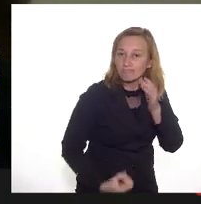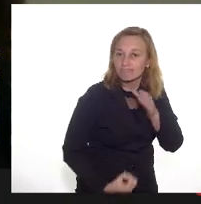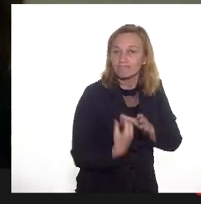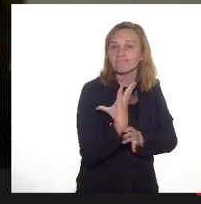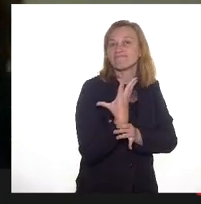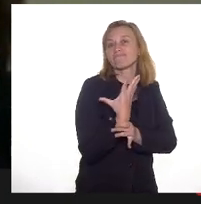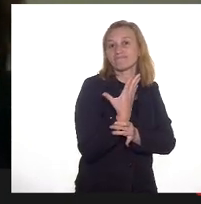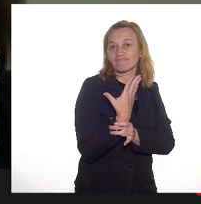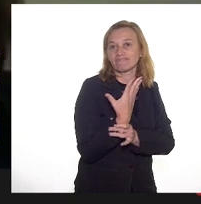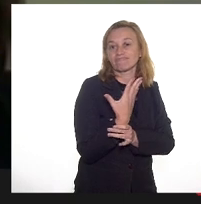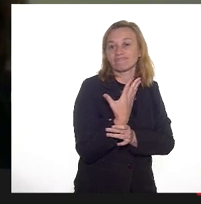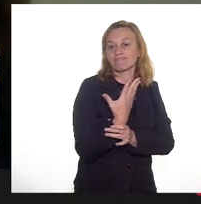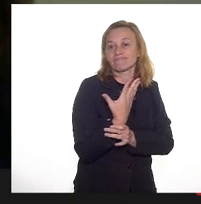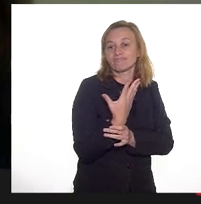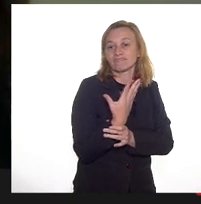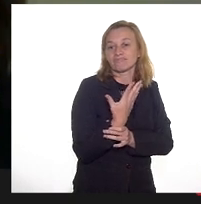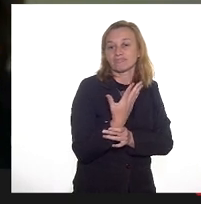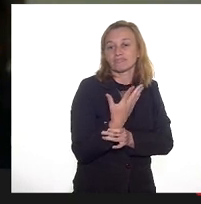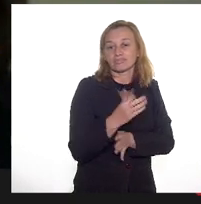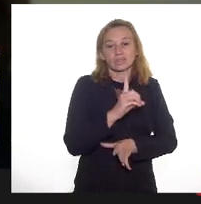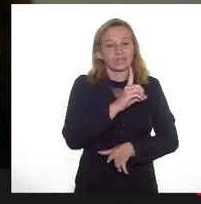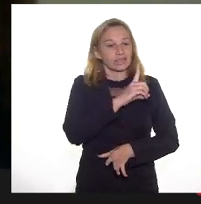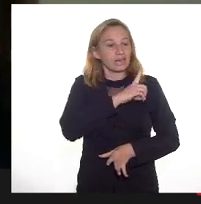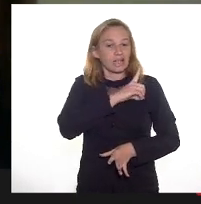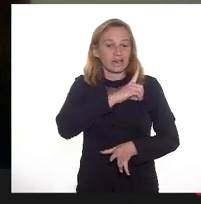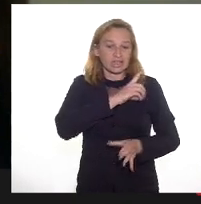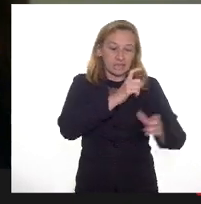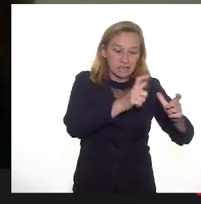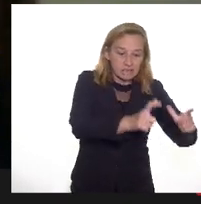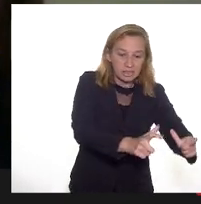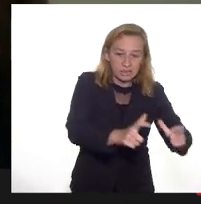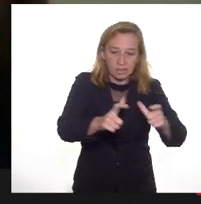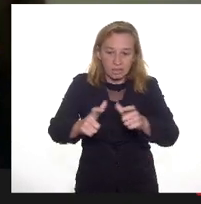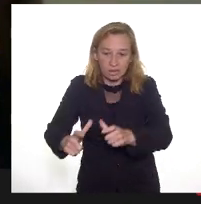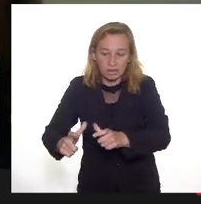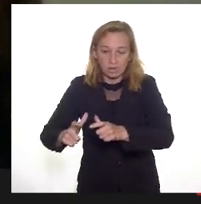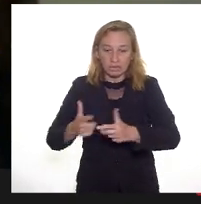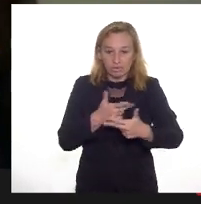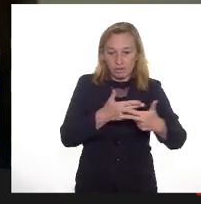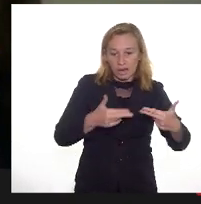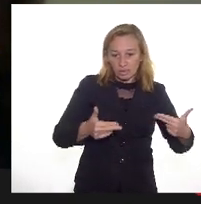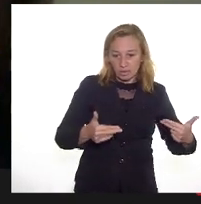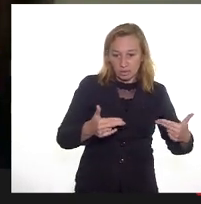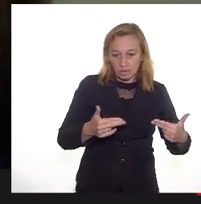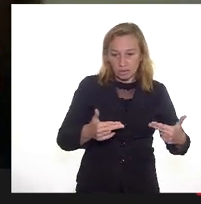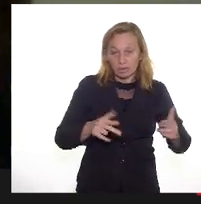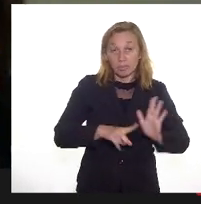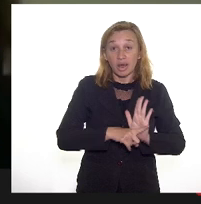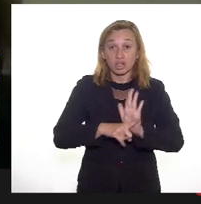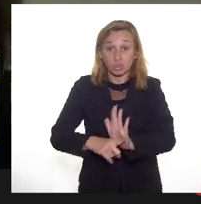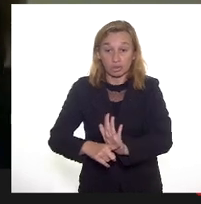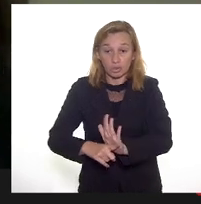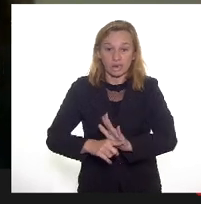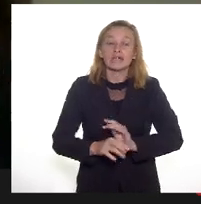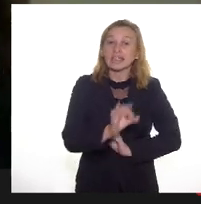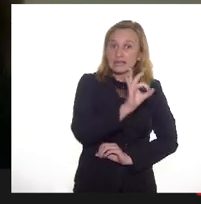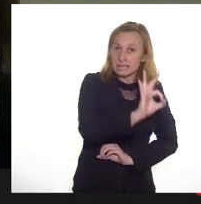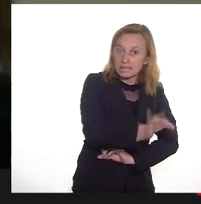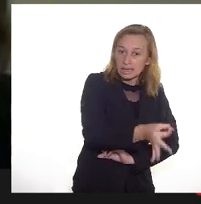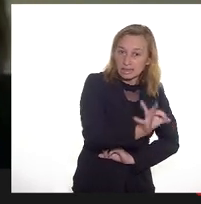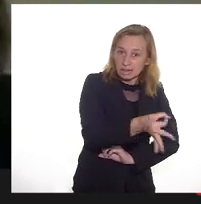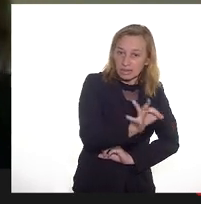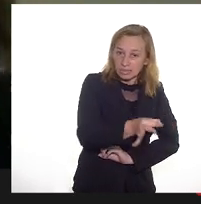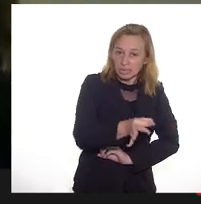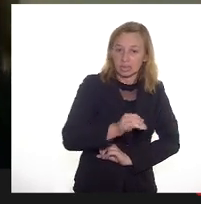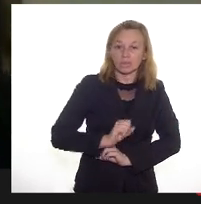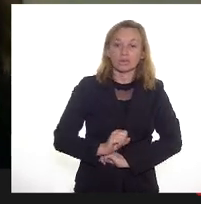criada as delegacias regionalizadas, a interiorização da DECRAD. E foi exatamente